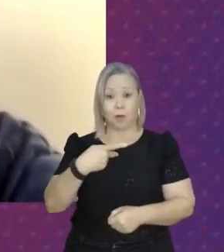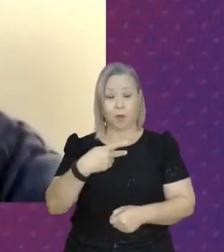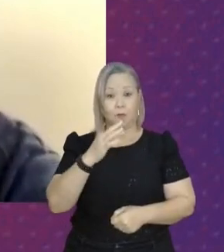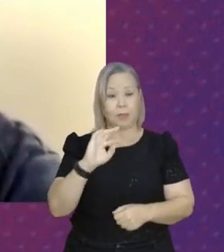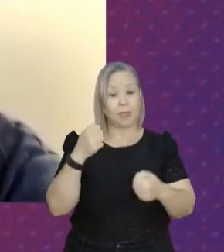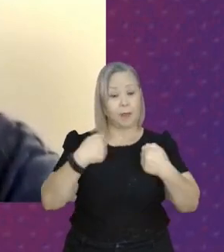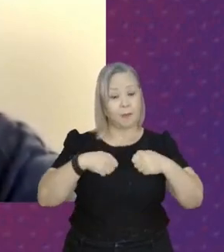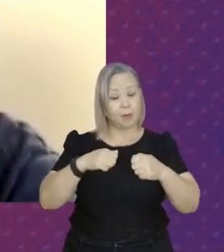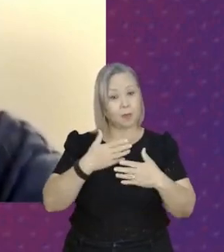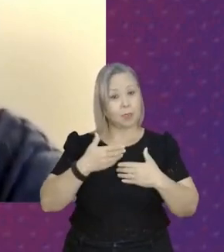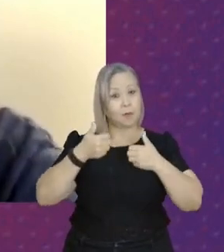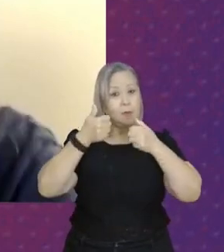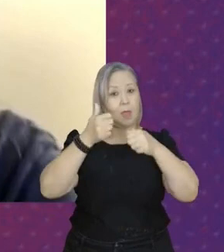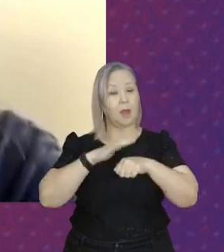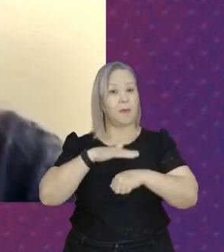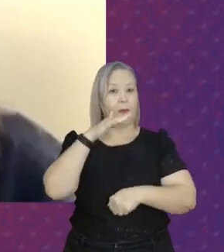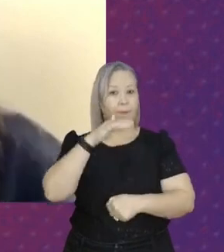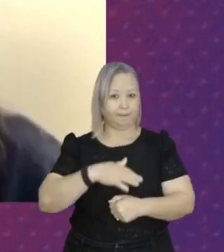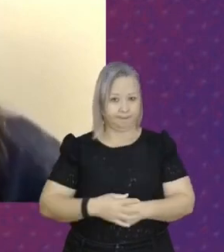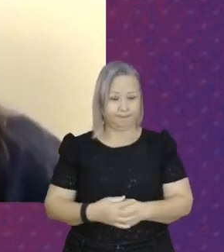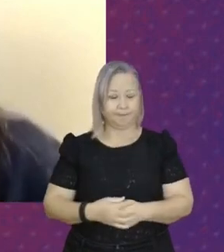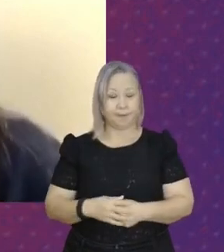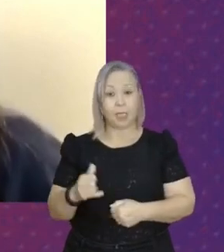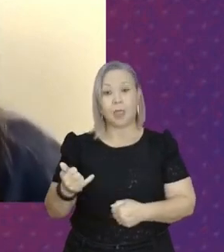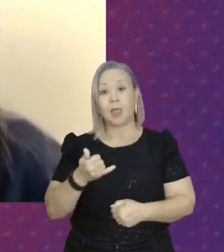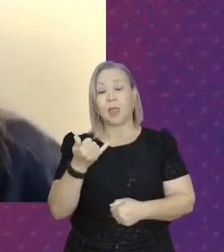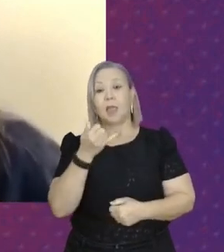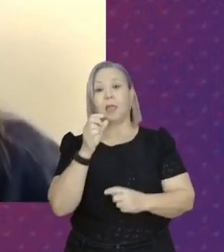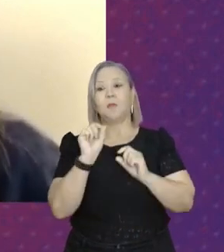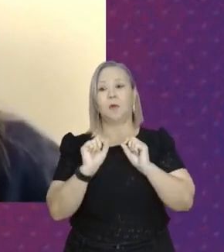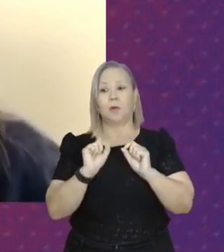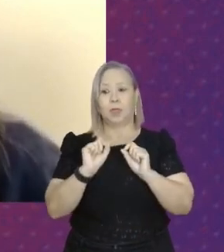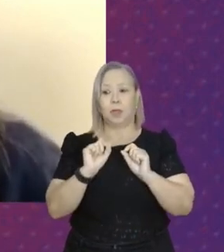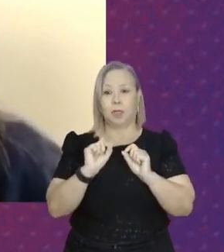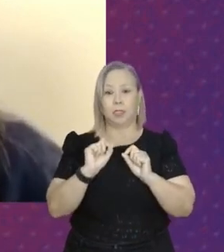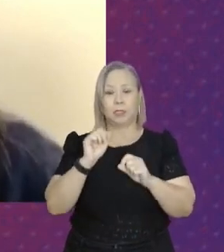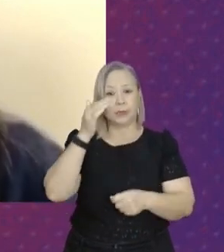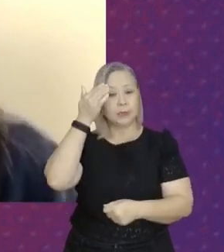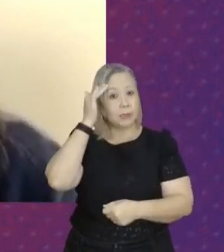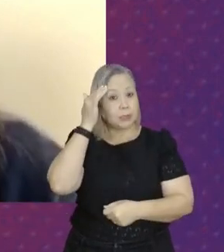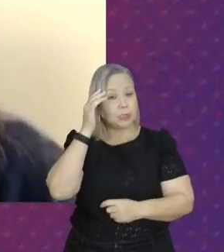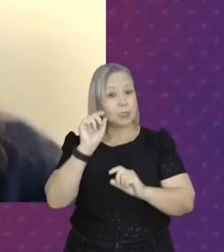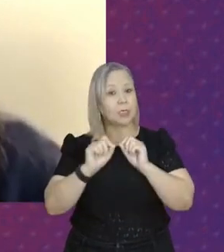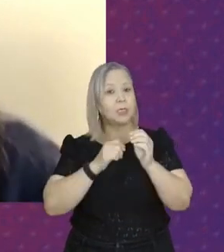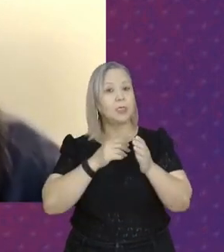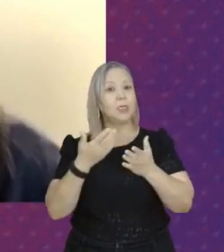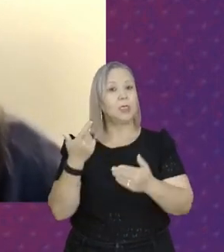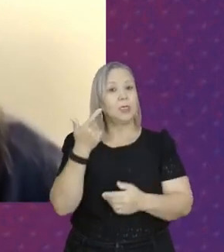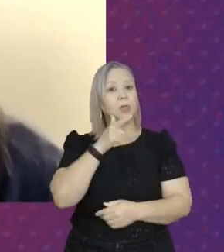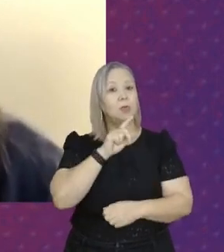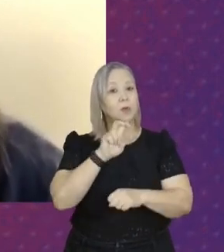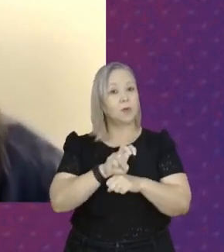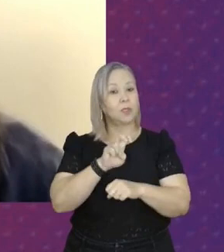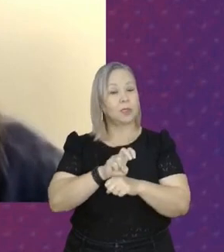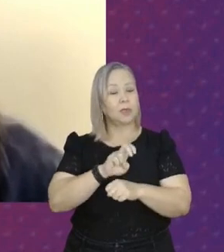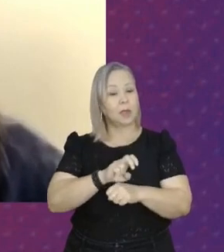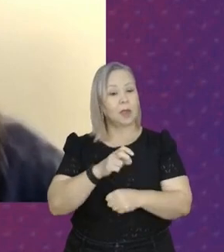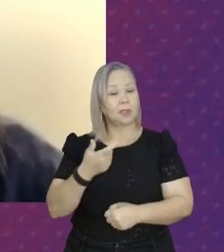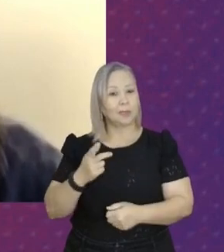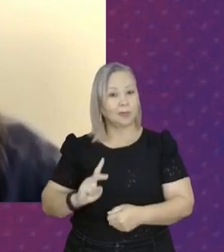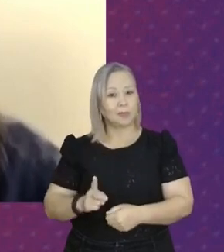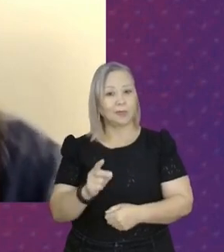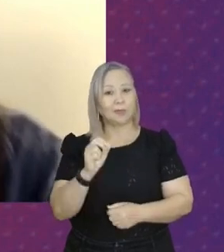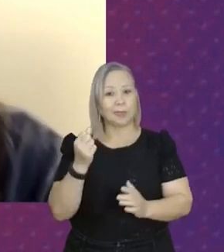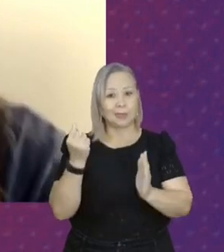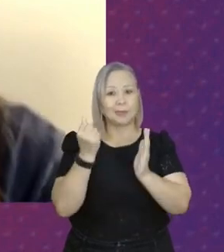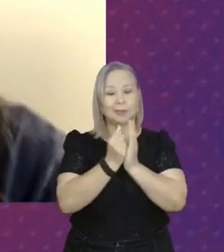precisa avançar ainda mais. E também é importante a gente entender que o acesso à creche ele continua sendo marcado